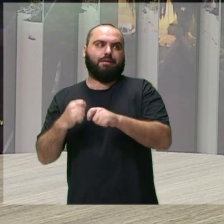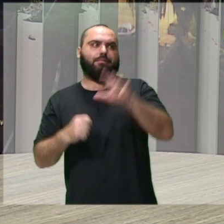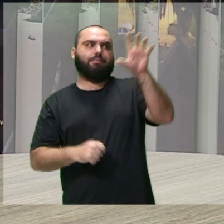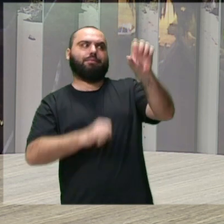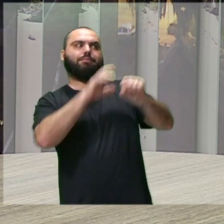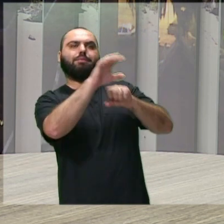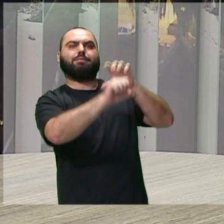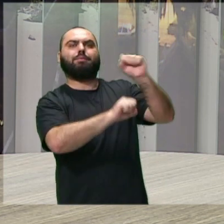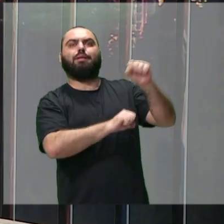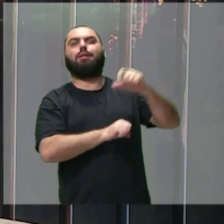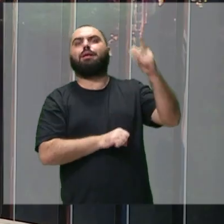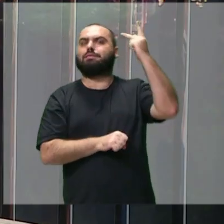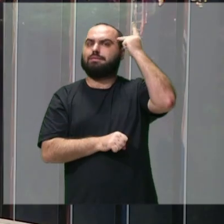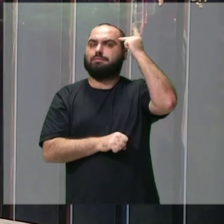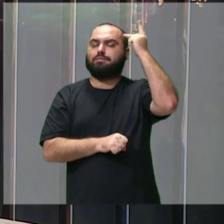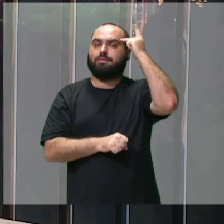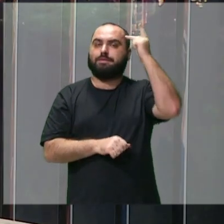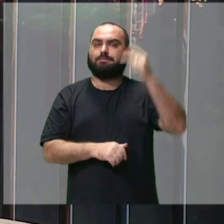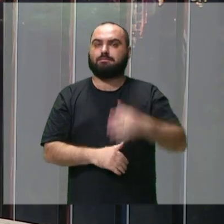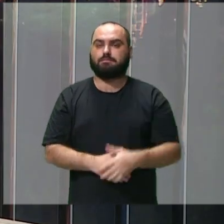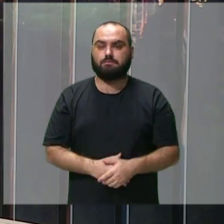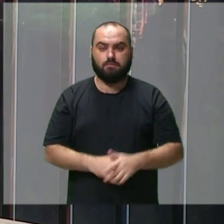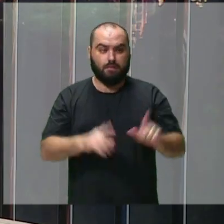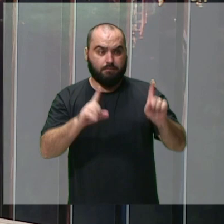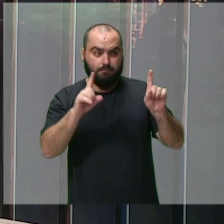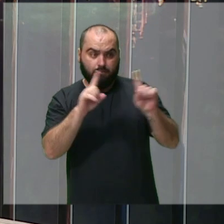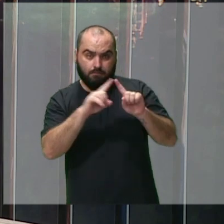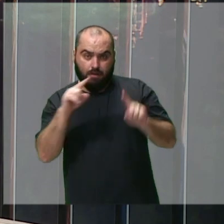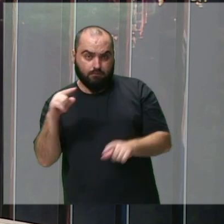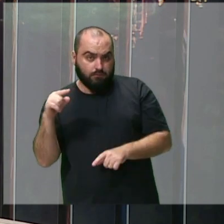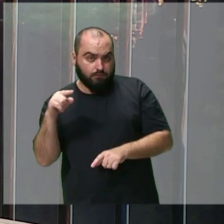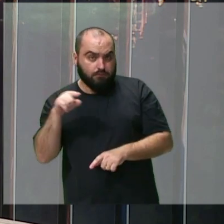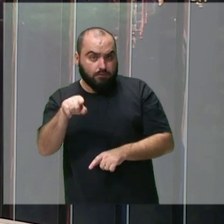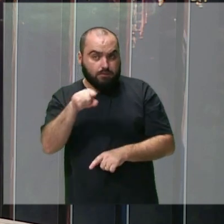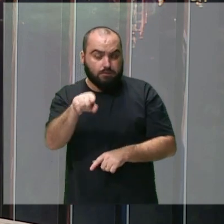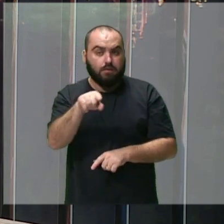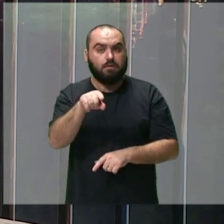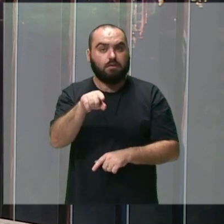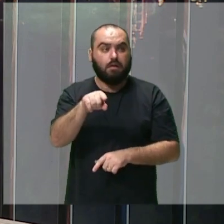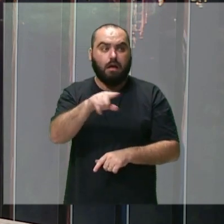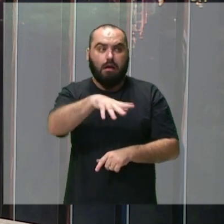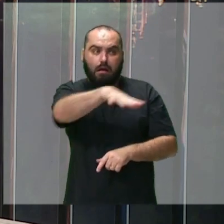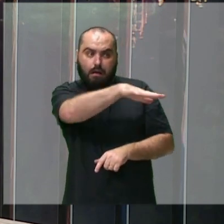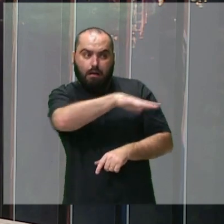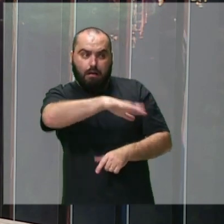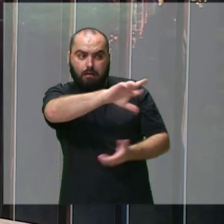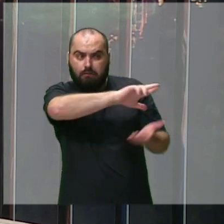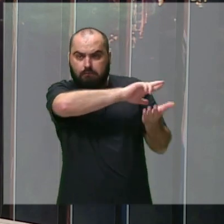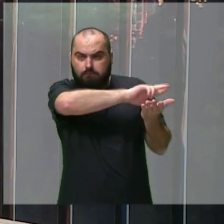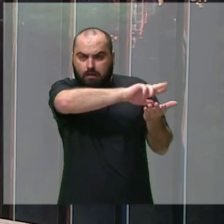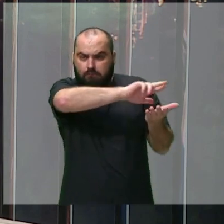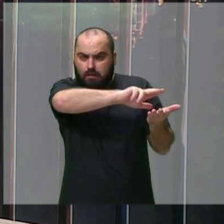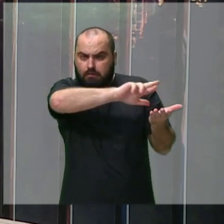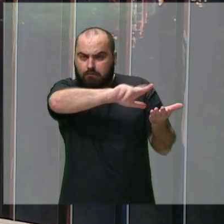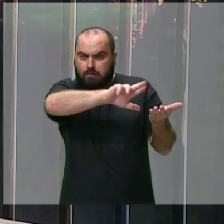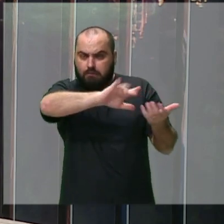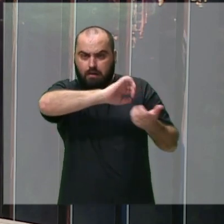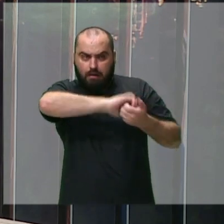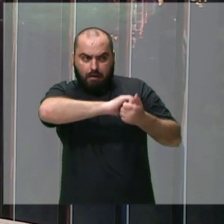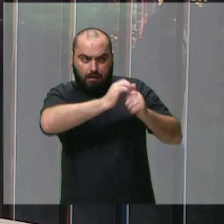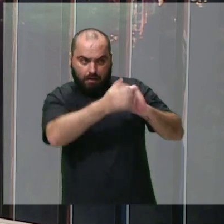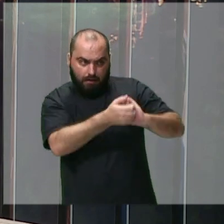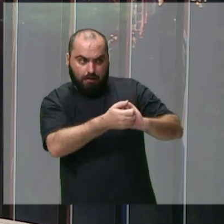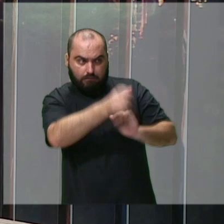por aqui não tinha. Mas você transita por diversas áreas das artes plásticas,